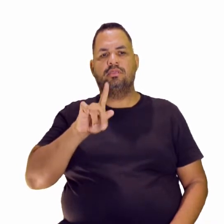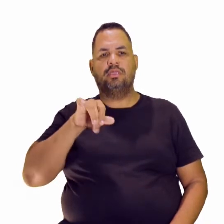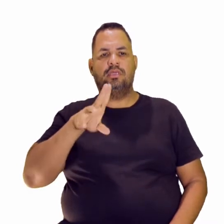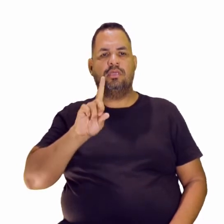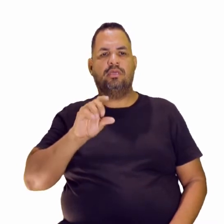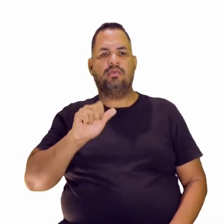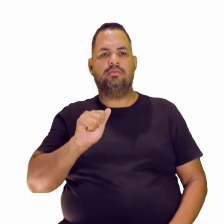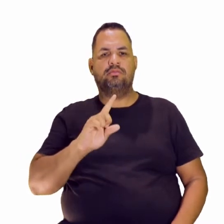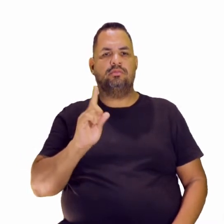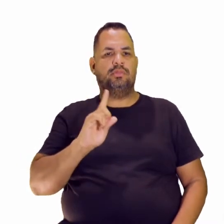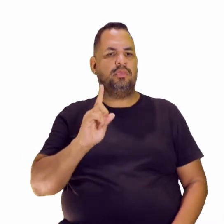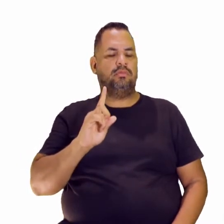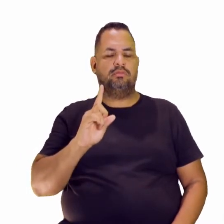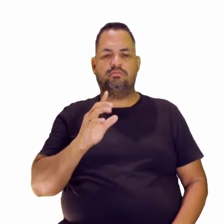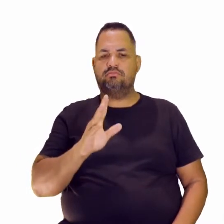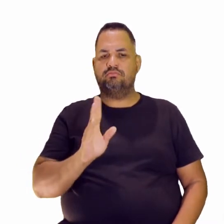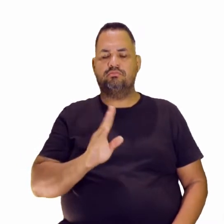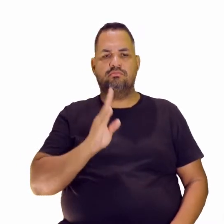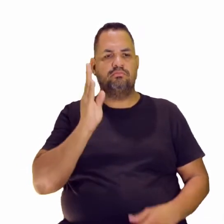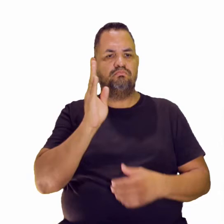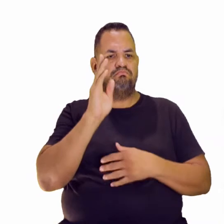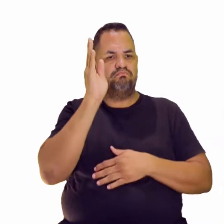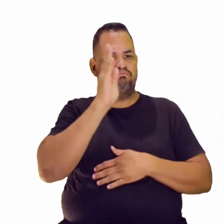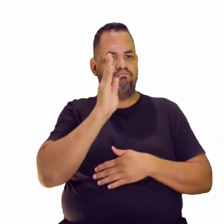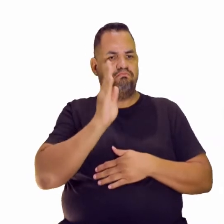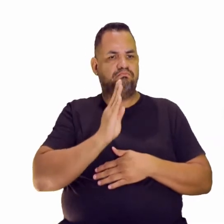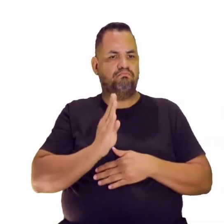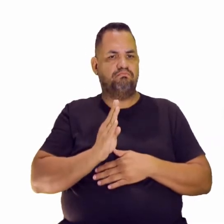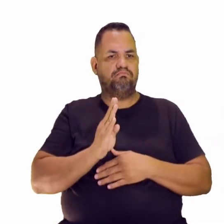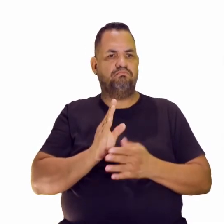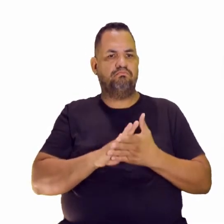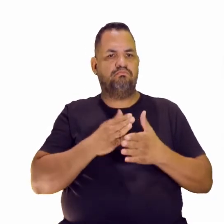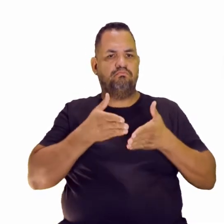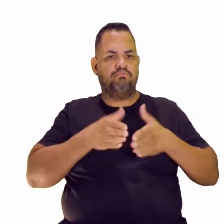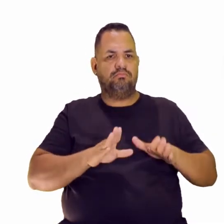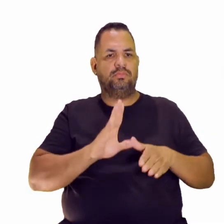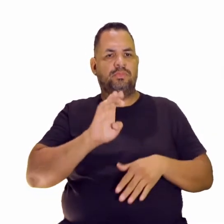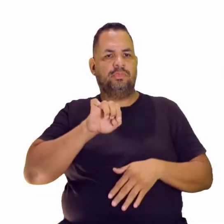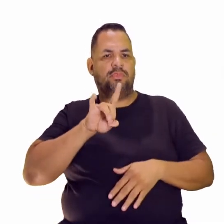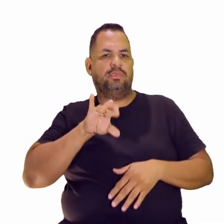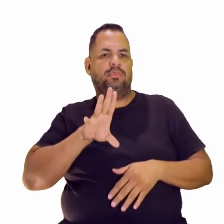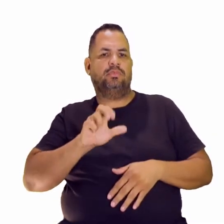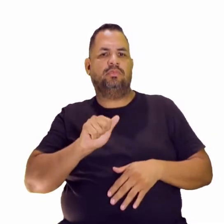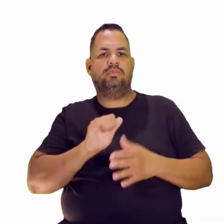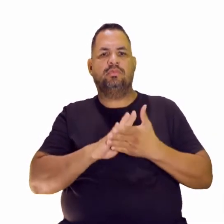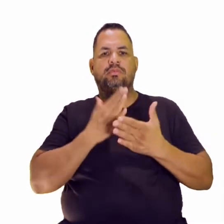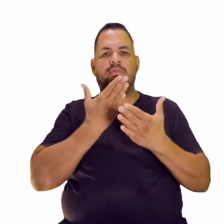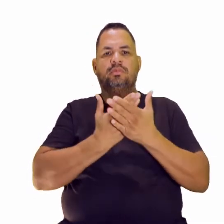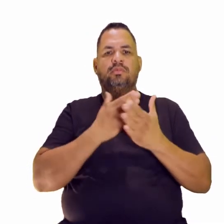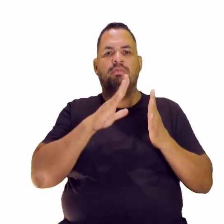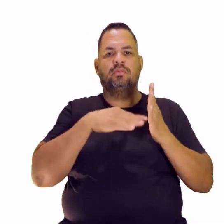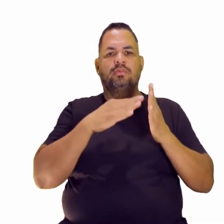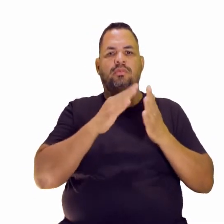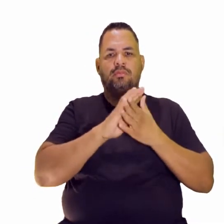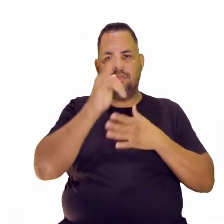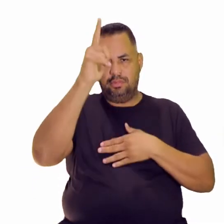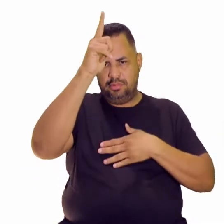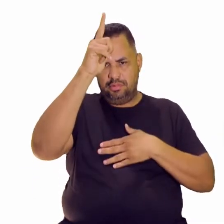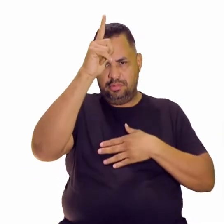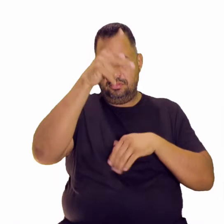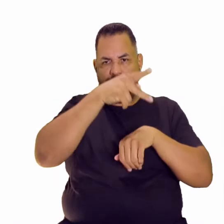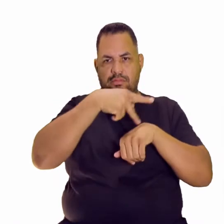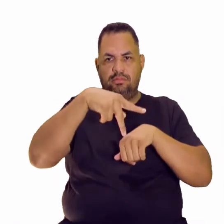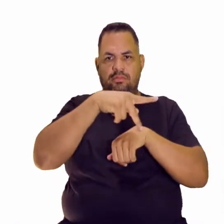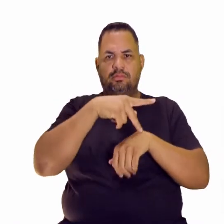Ele não era brasileiro, tá? Então, ele nasceu na Lituânia, estudou pintura na